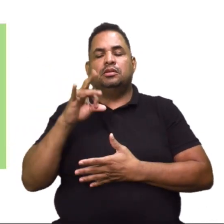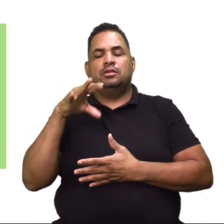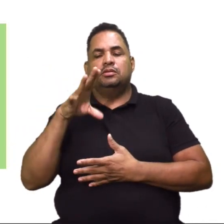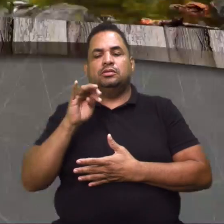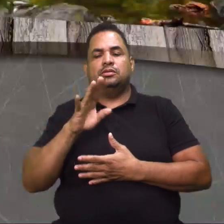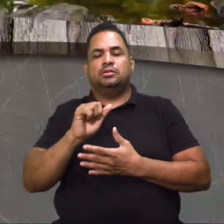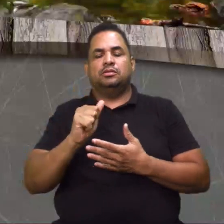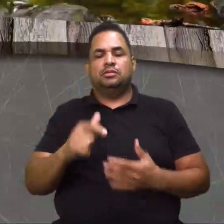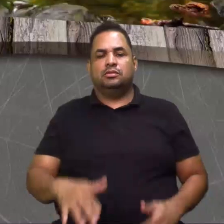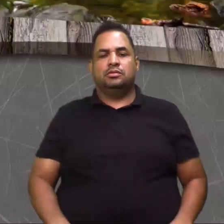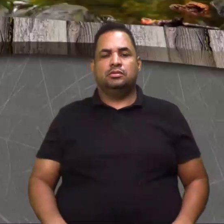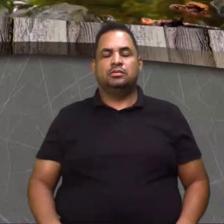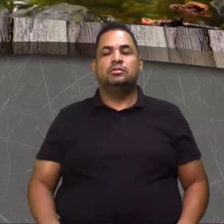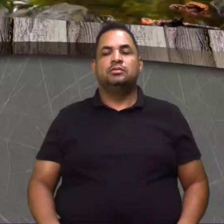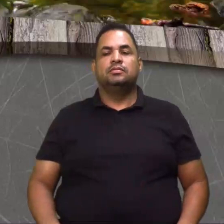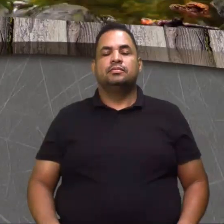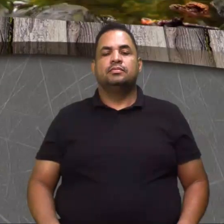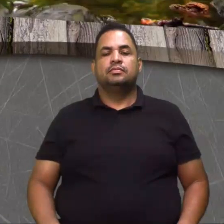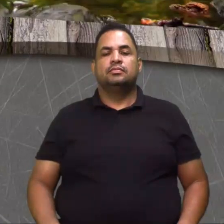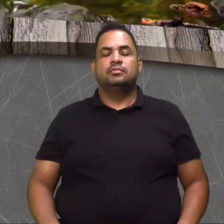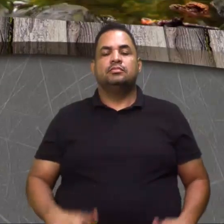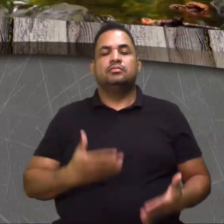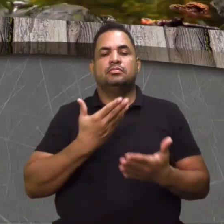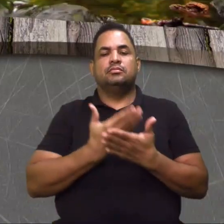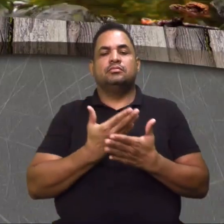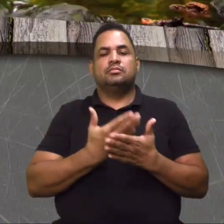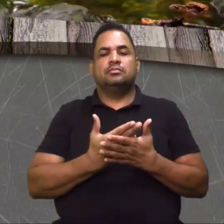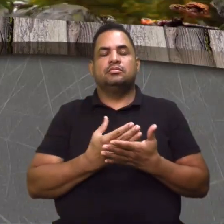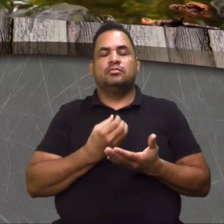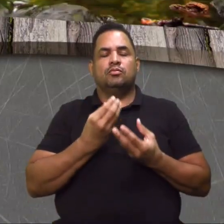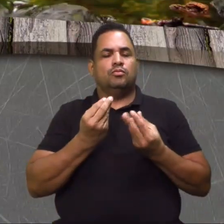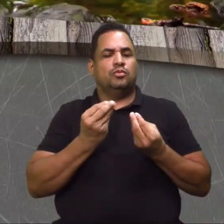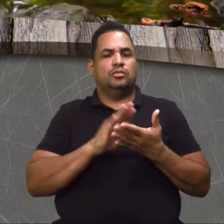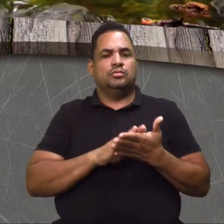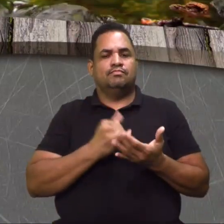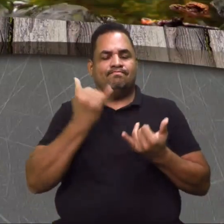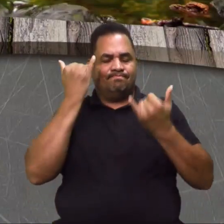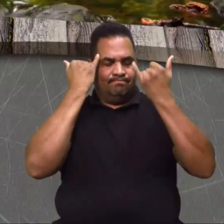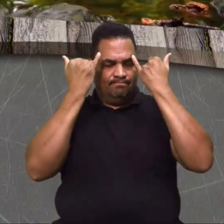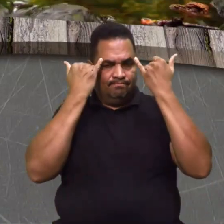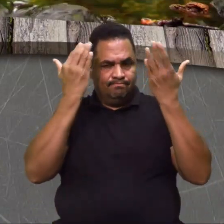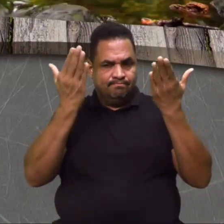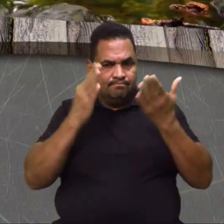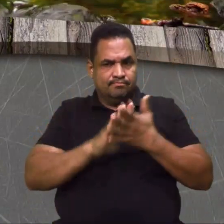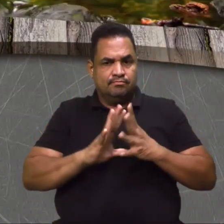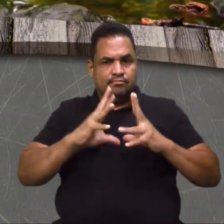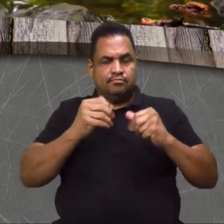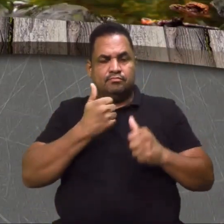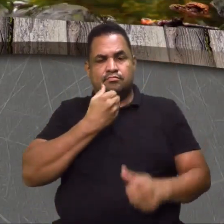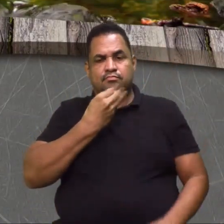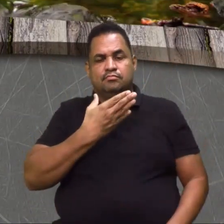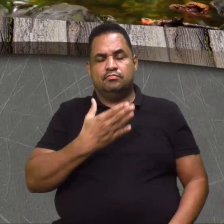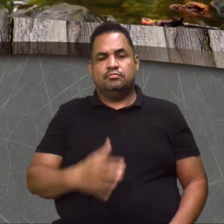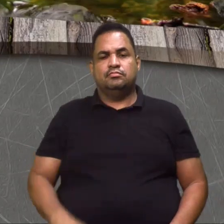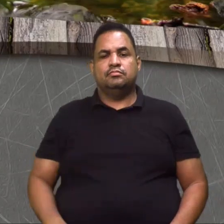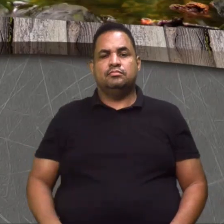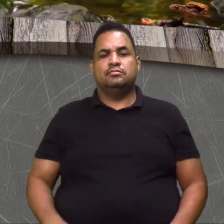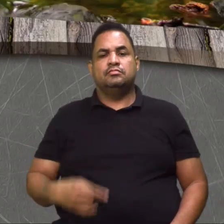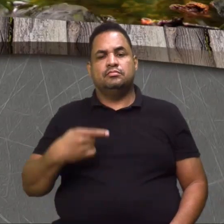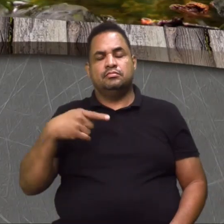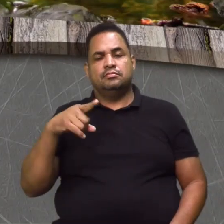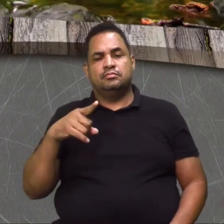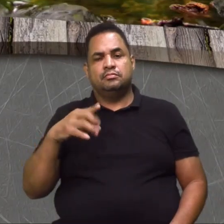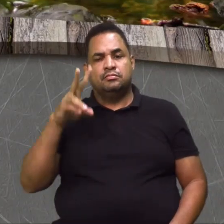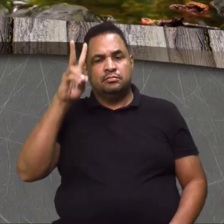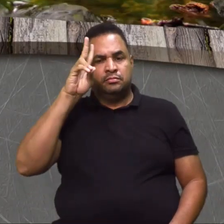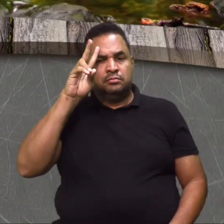galera? Então, essa foi a nossa aula. Eu sei que foram muitas informações, né? tudo bem, mas aí você vai, a gente também lembra que